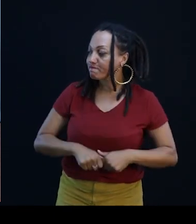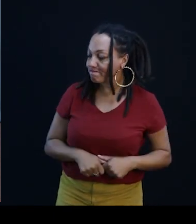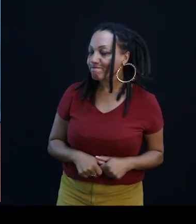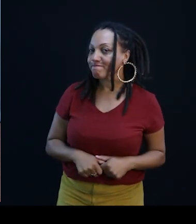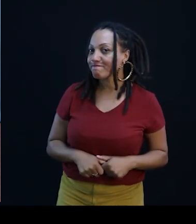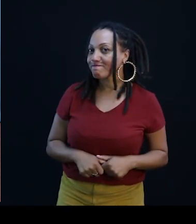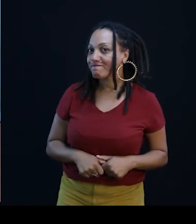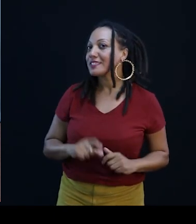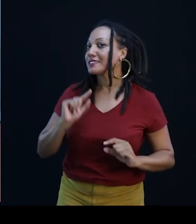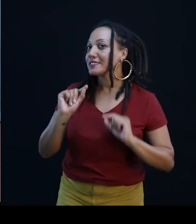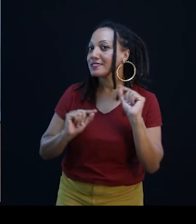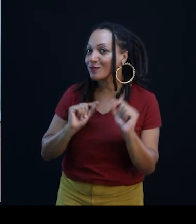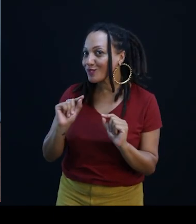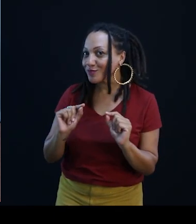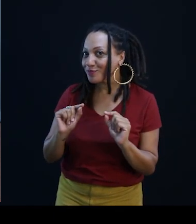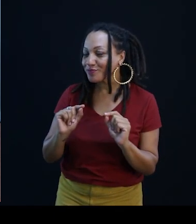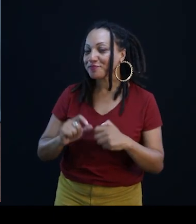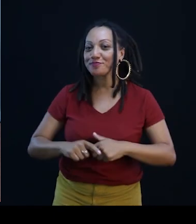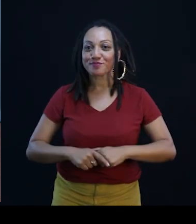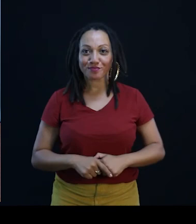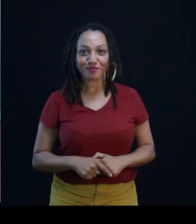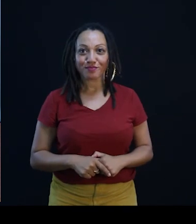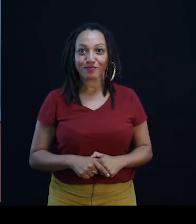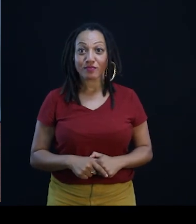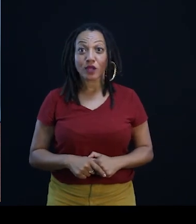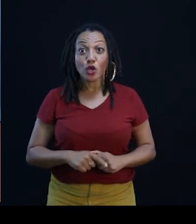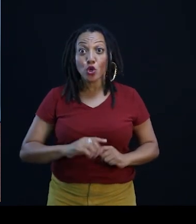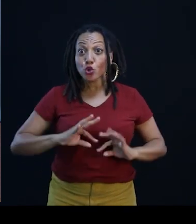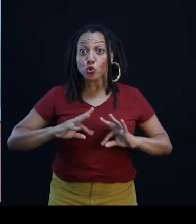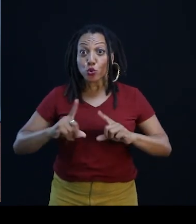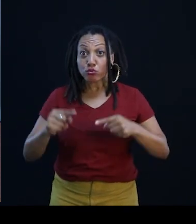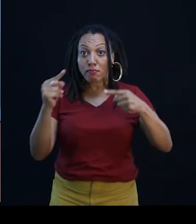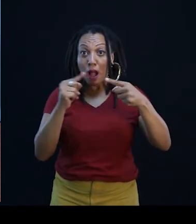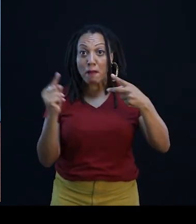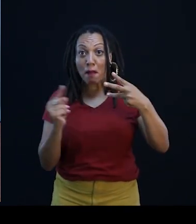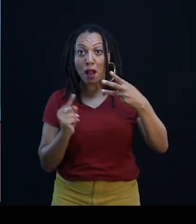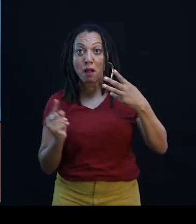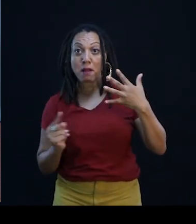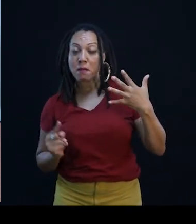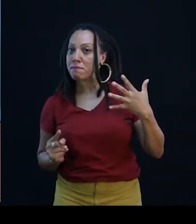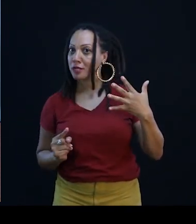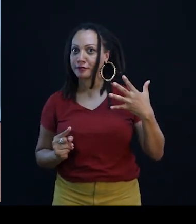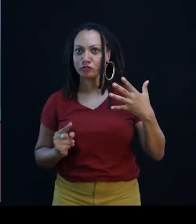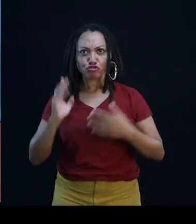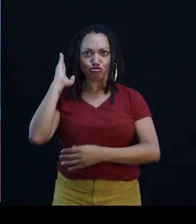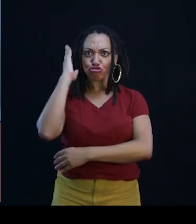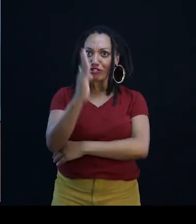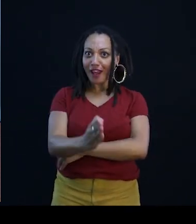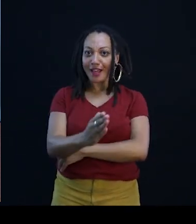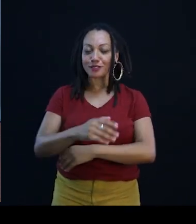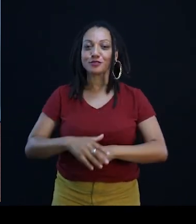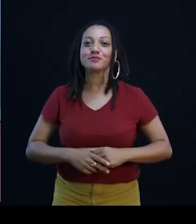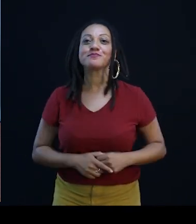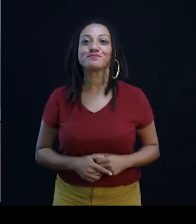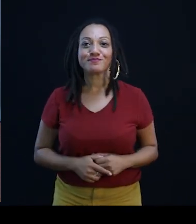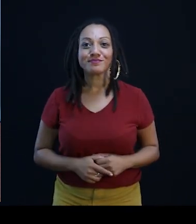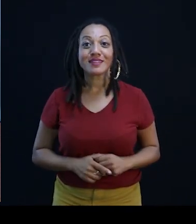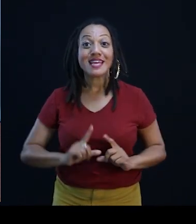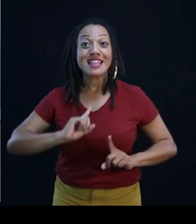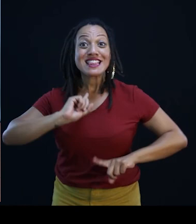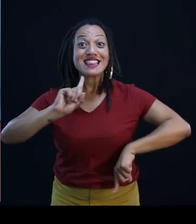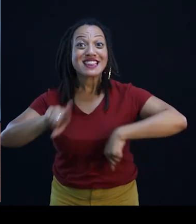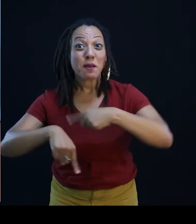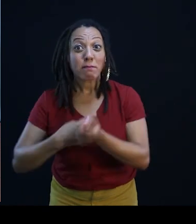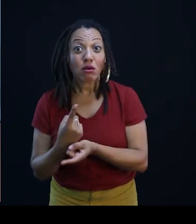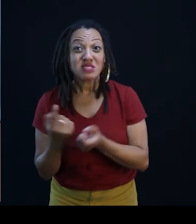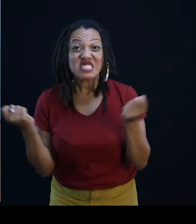Madalena? Sabe o que a gente vai ter que fazer? A gente vai ter que tocar tudo isso que a gente fez, sem parar. E depois